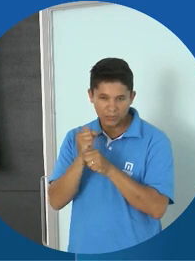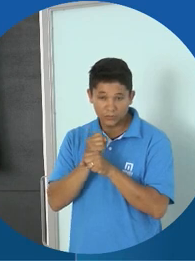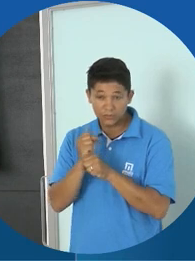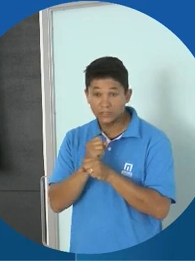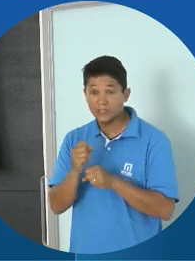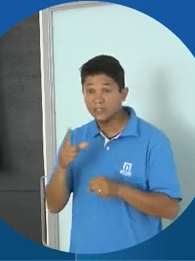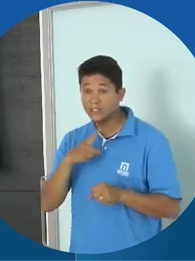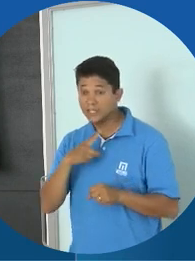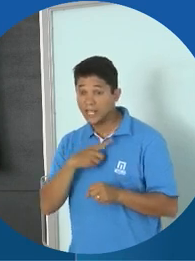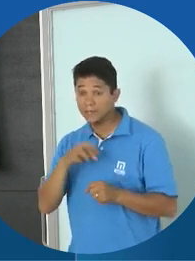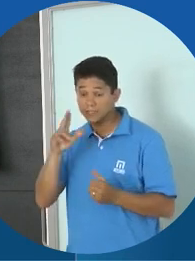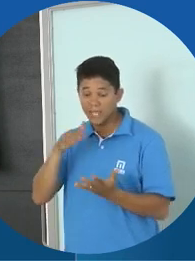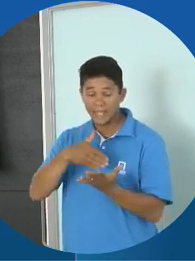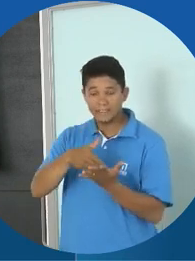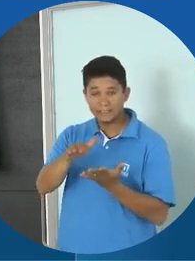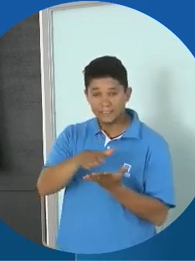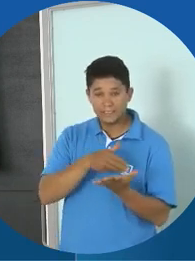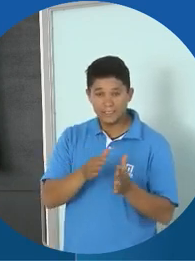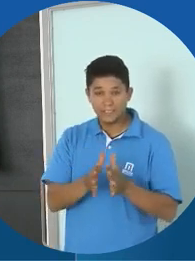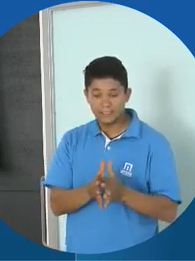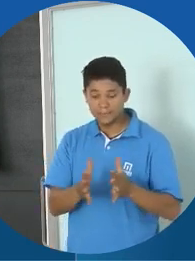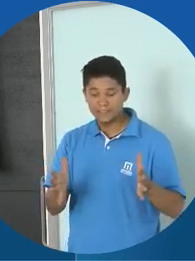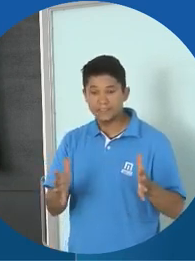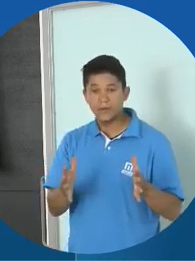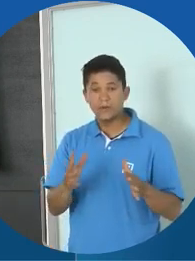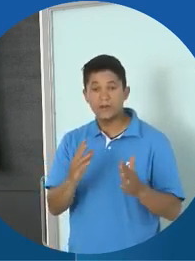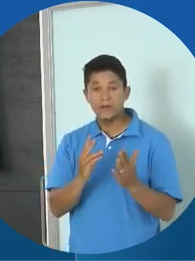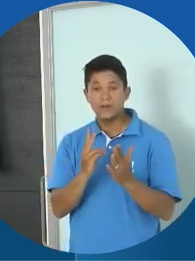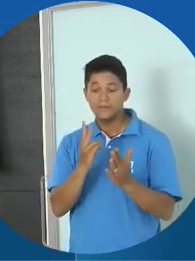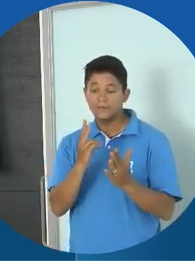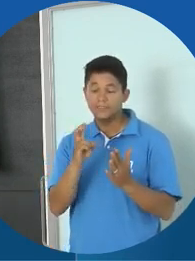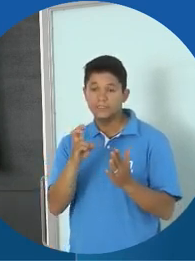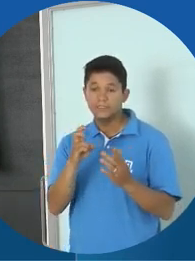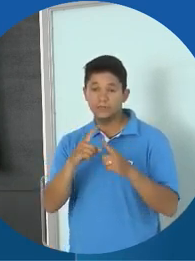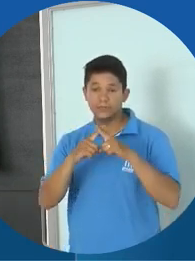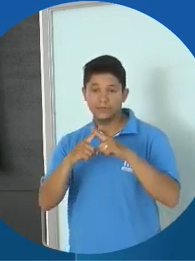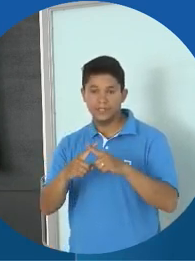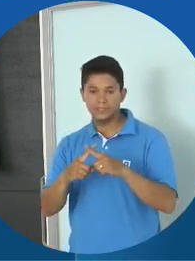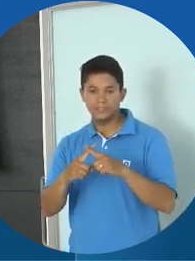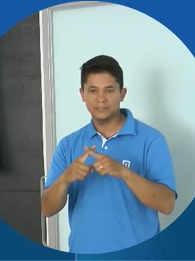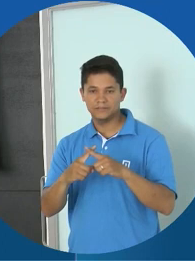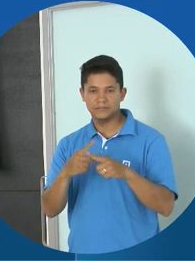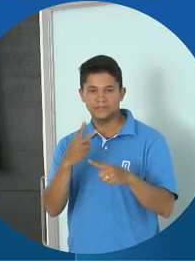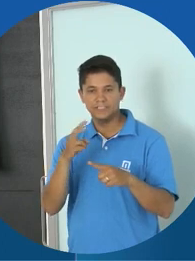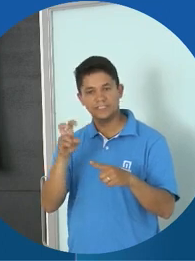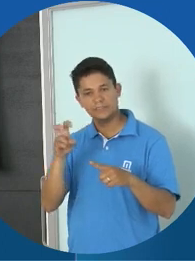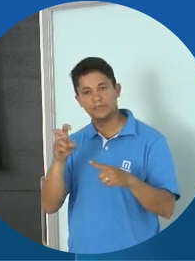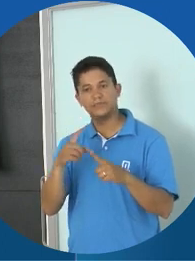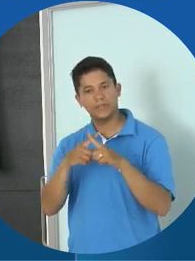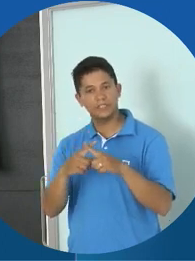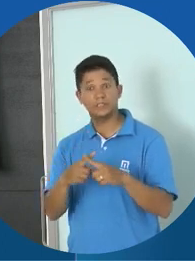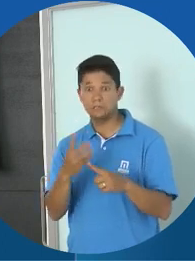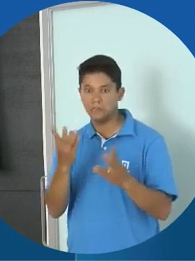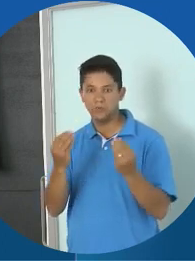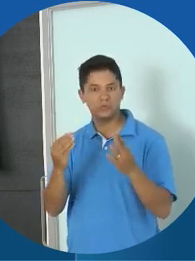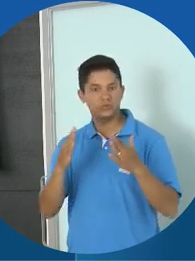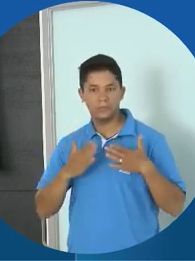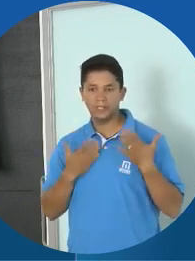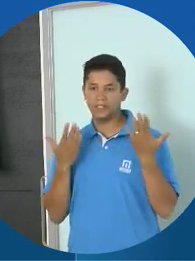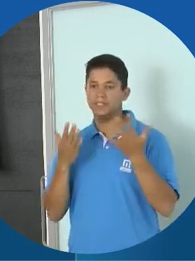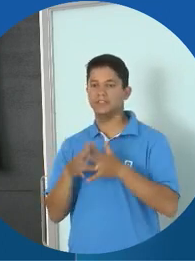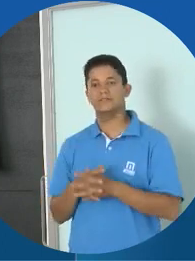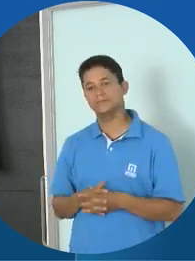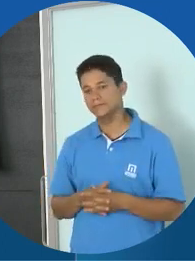temos resinas com expansão de até 25 vezes, então, assim, é algo surpreendente. Aqui